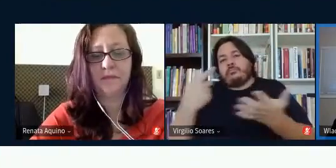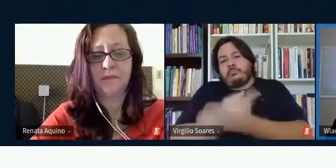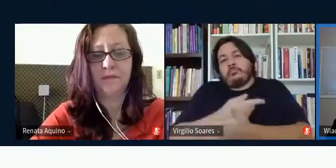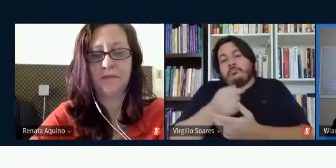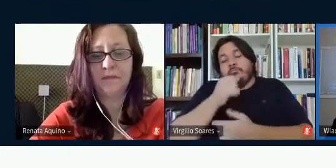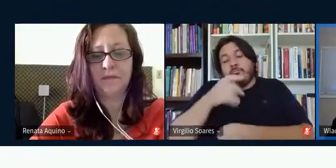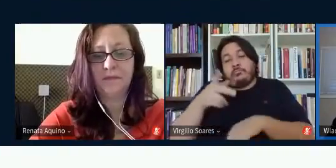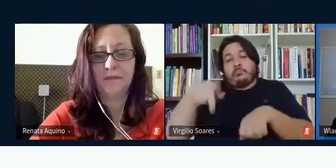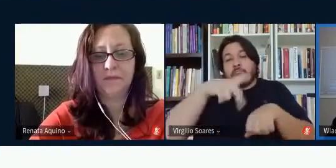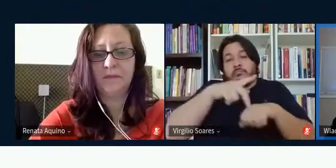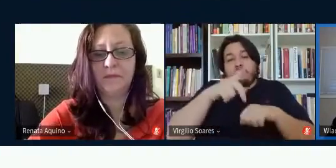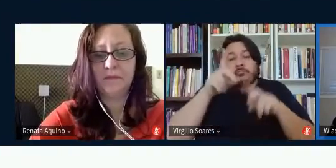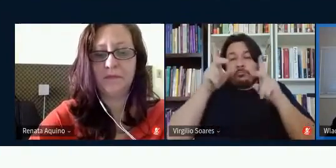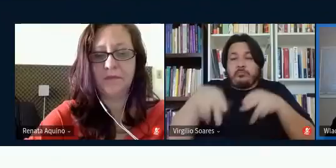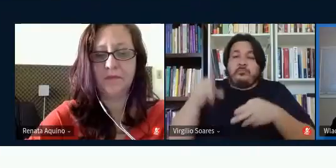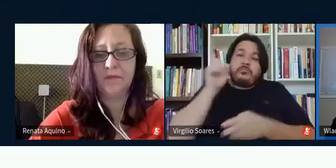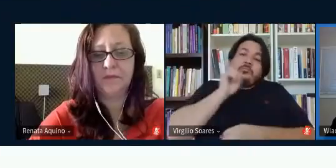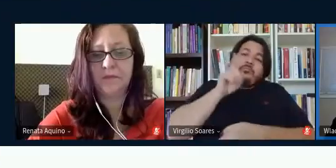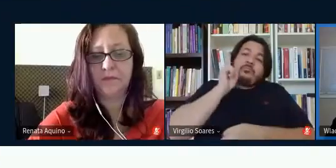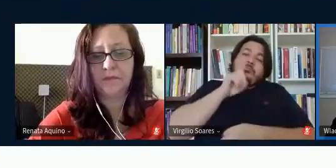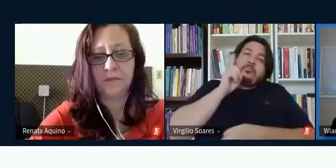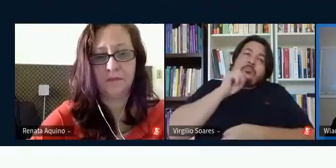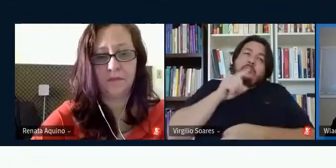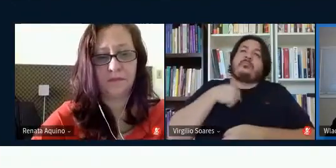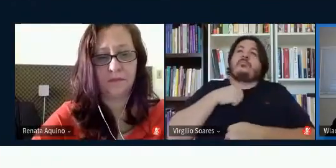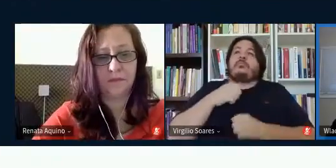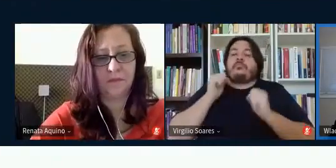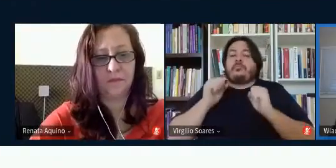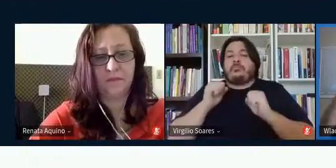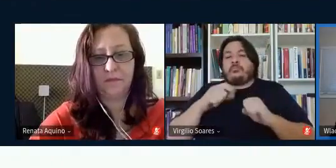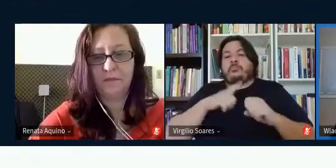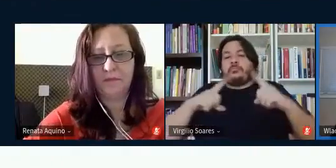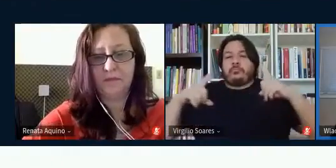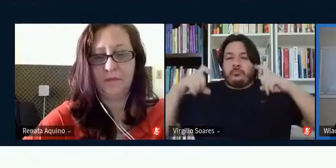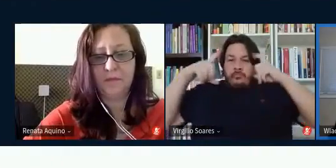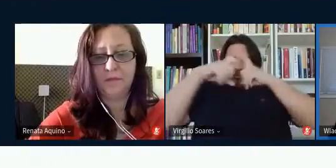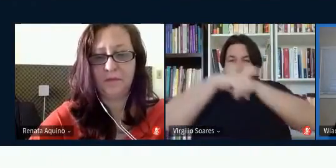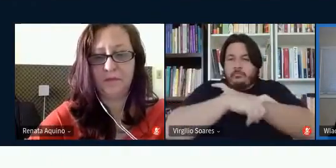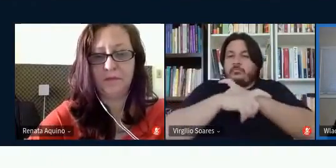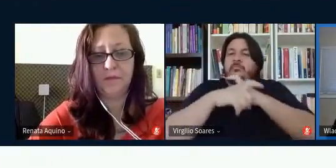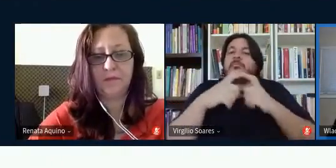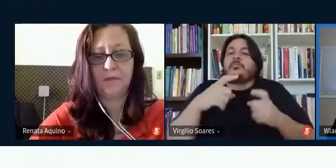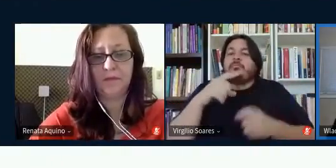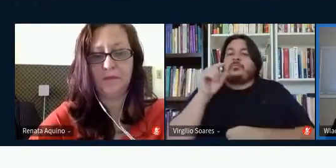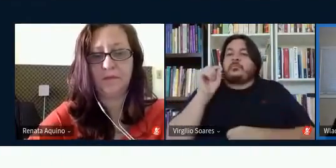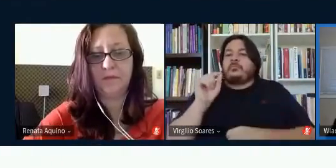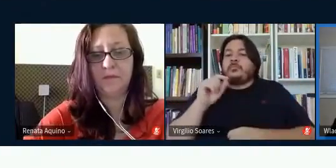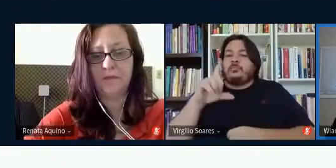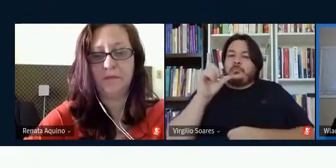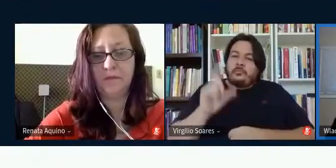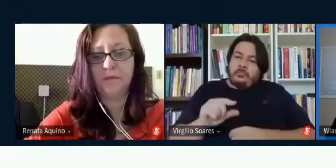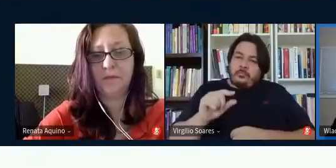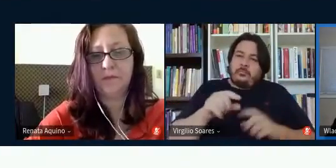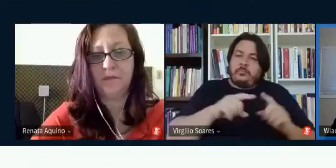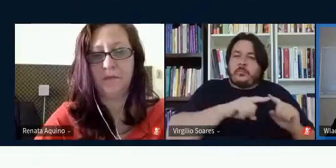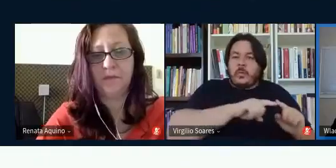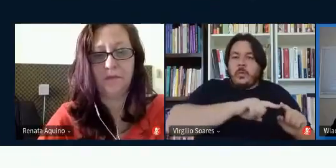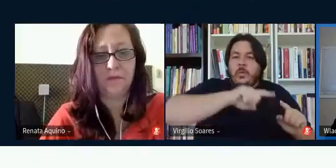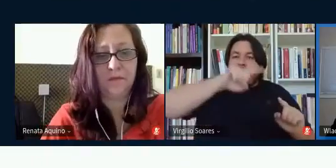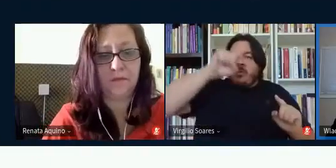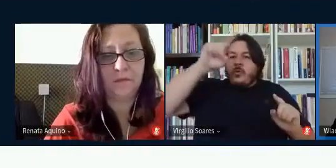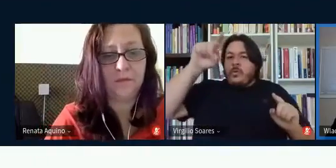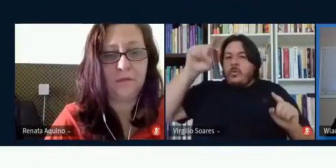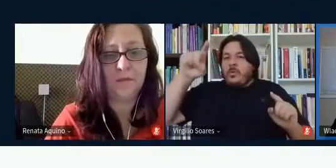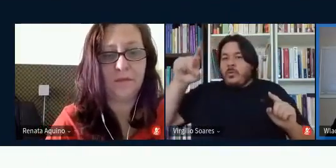Estados Unidos, estão tendo enorme dificuldade em, de fato, reduzir a curva e lidar com